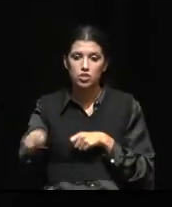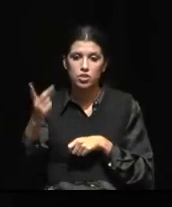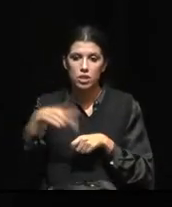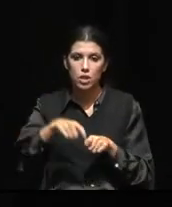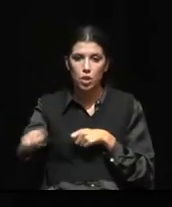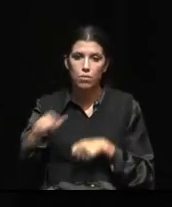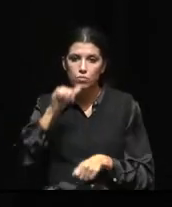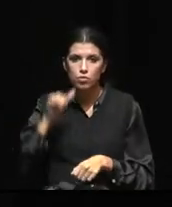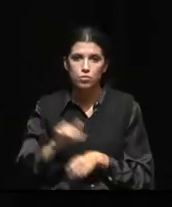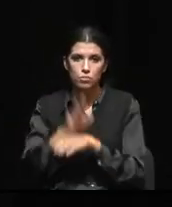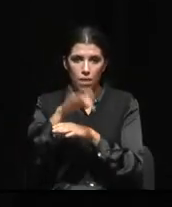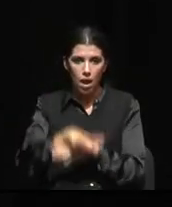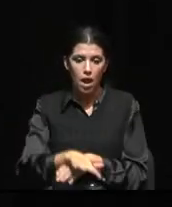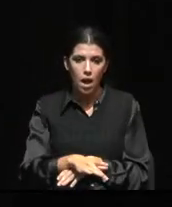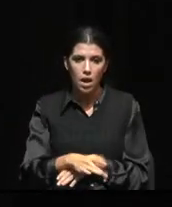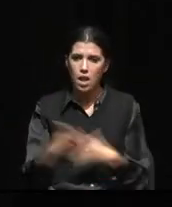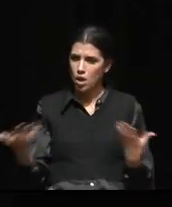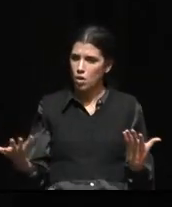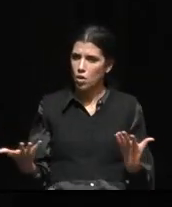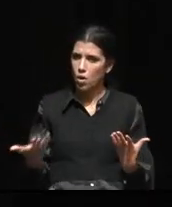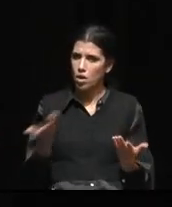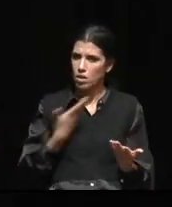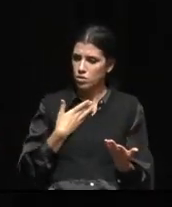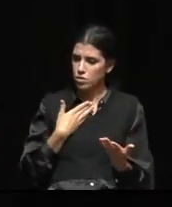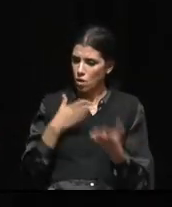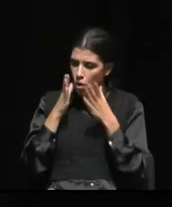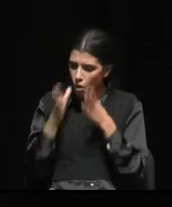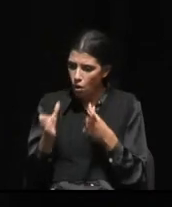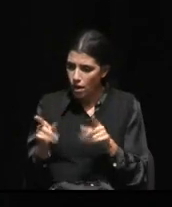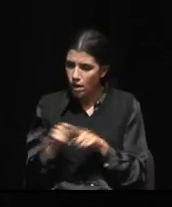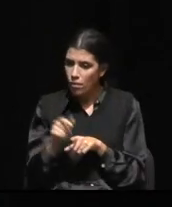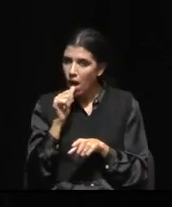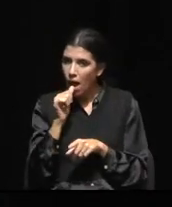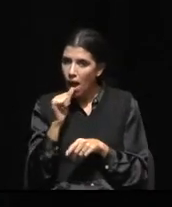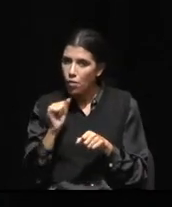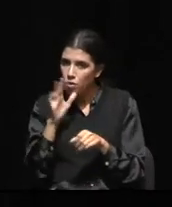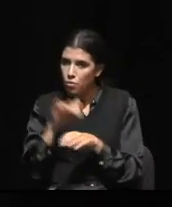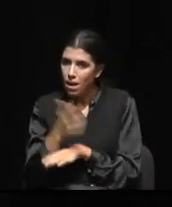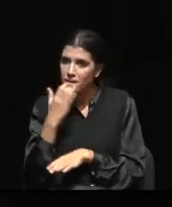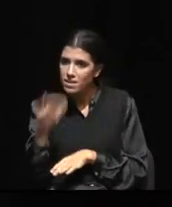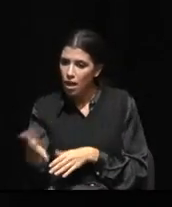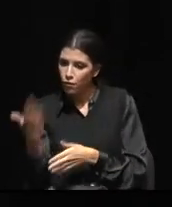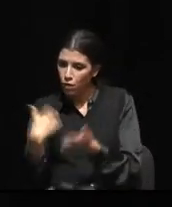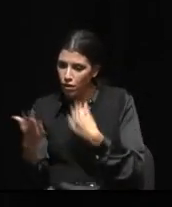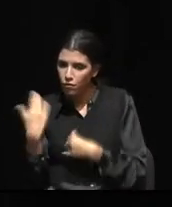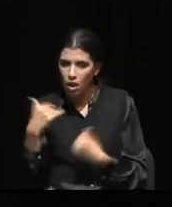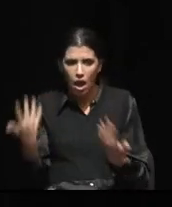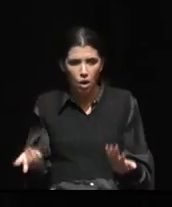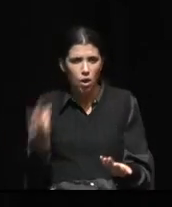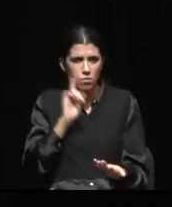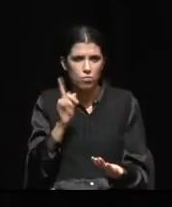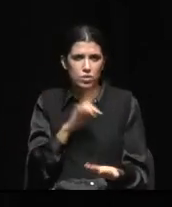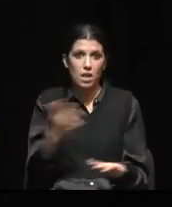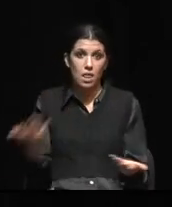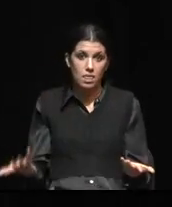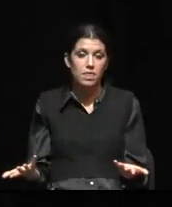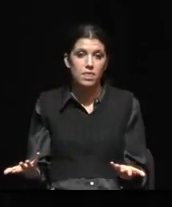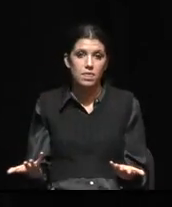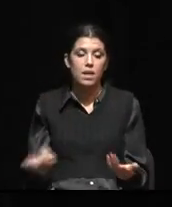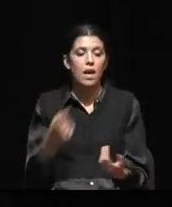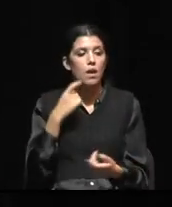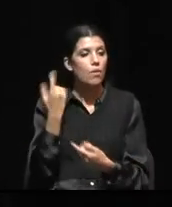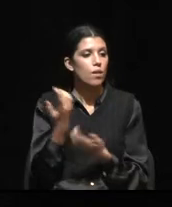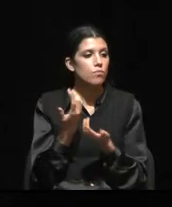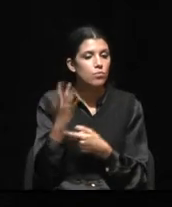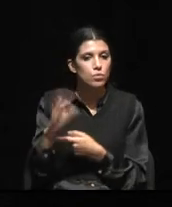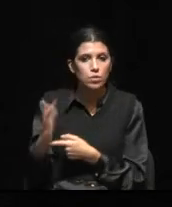aceitável que só agora se começa a dar a devida importância à desestalinização da água há todavia já bons exemplos pela procura